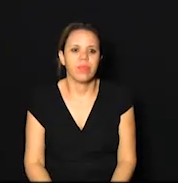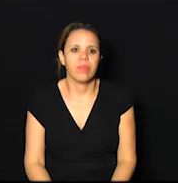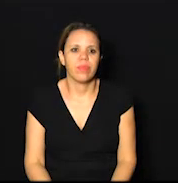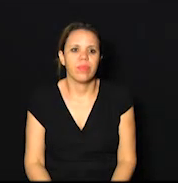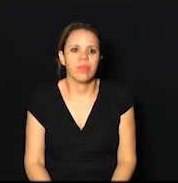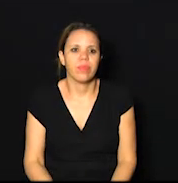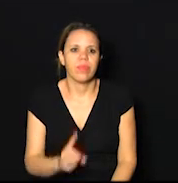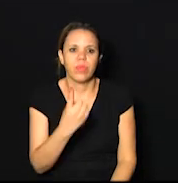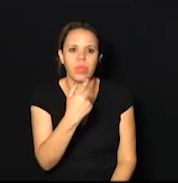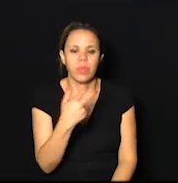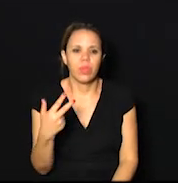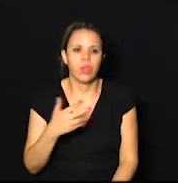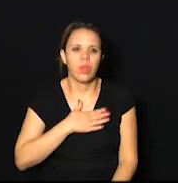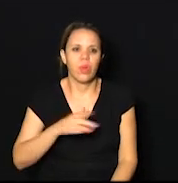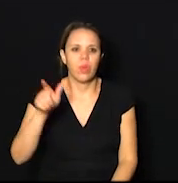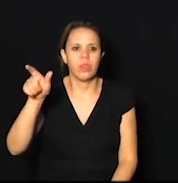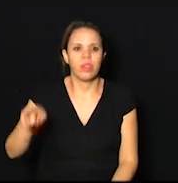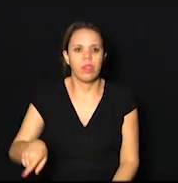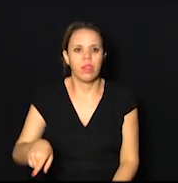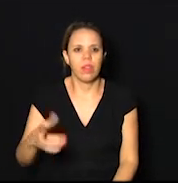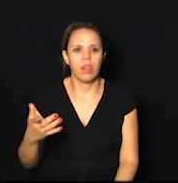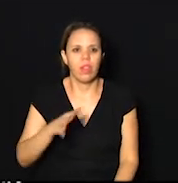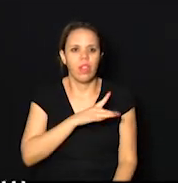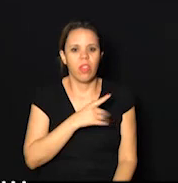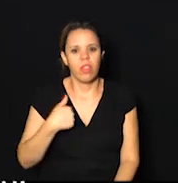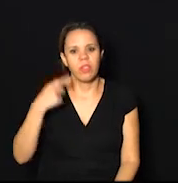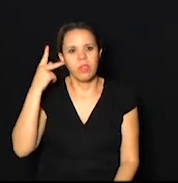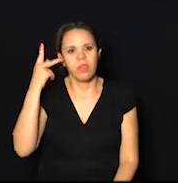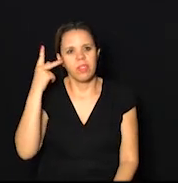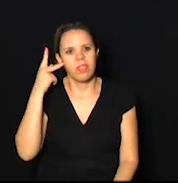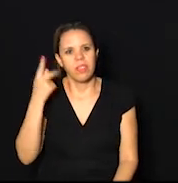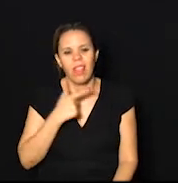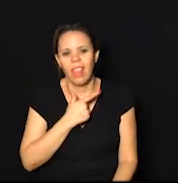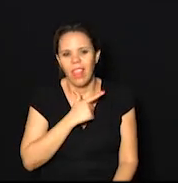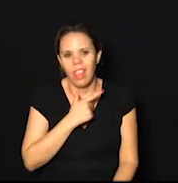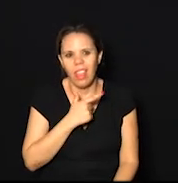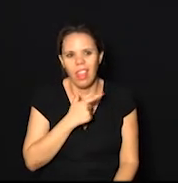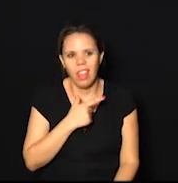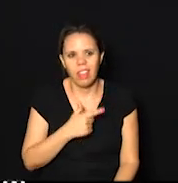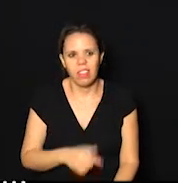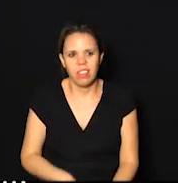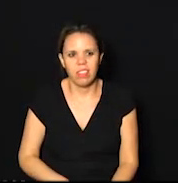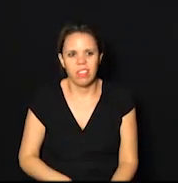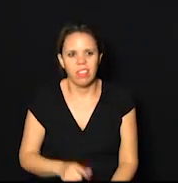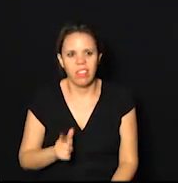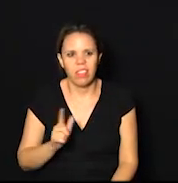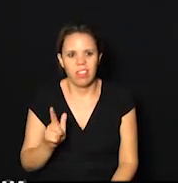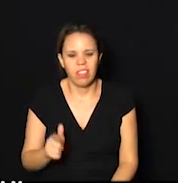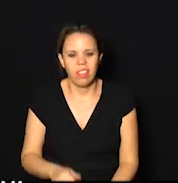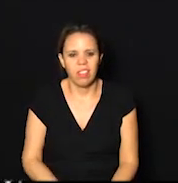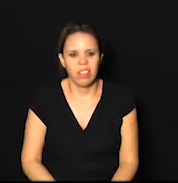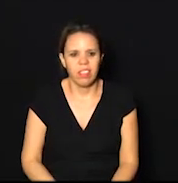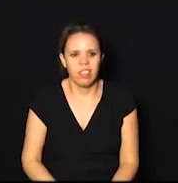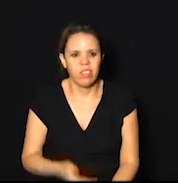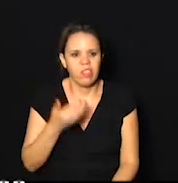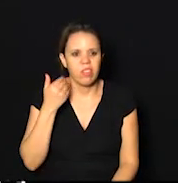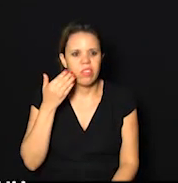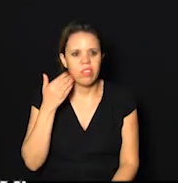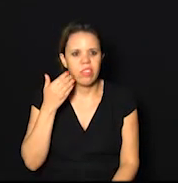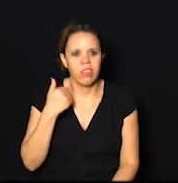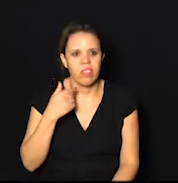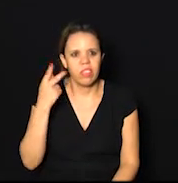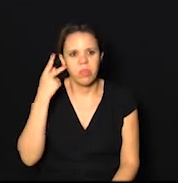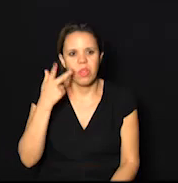é só tem uma coisa que eu não gosto dele né porque ele é corinthiano são-paulino azul roupa tem que